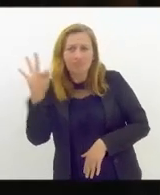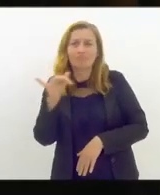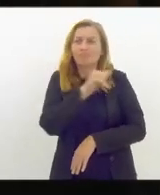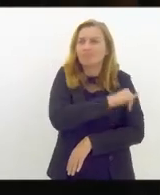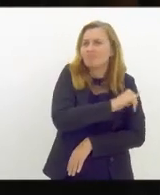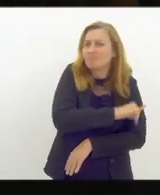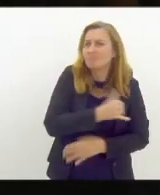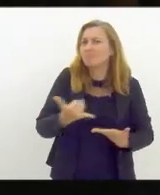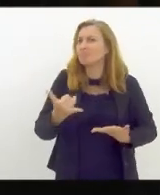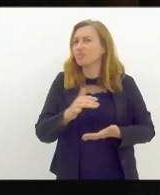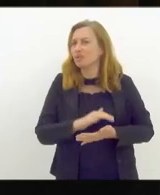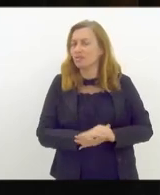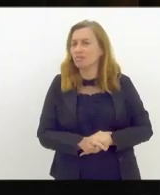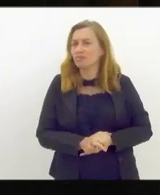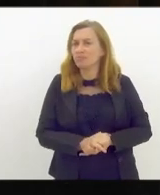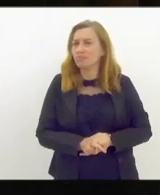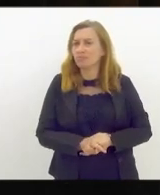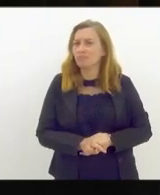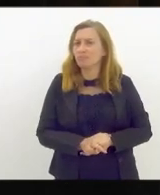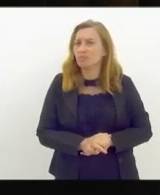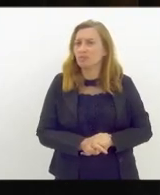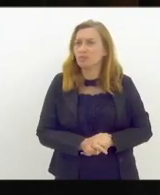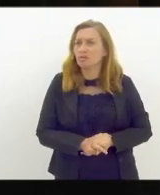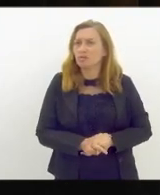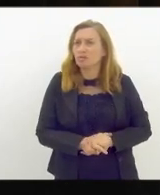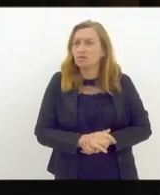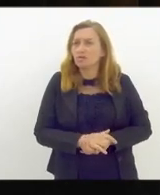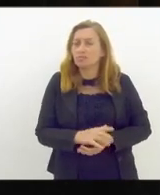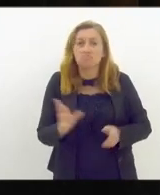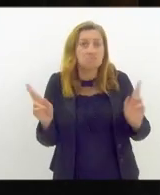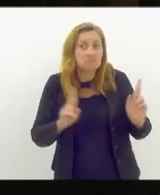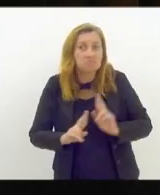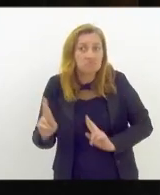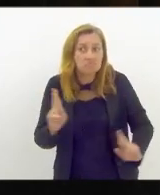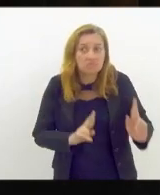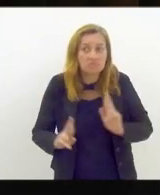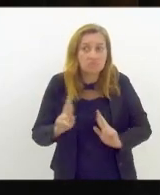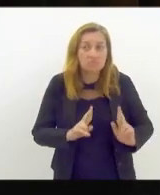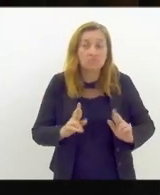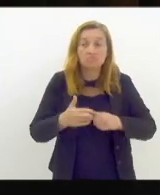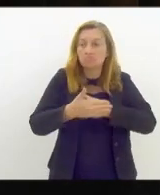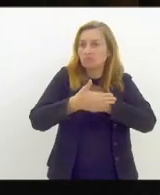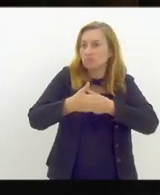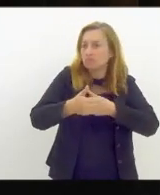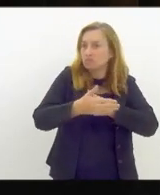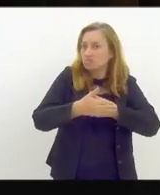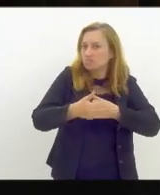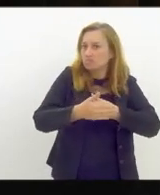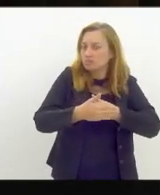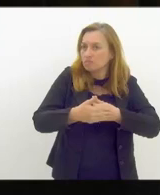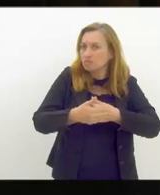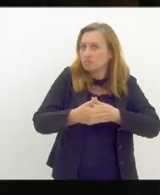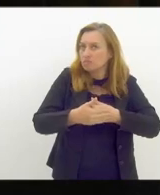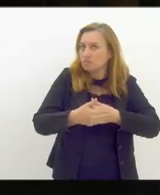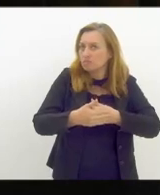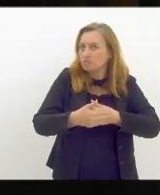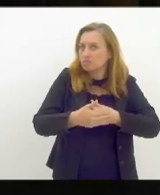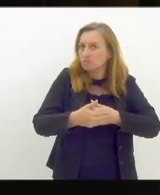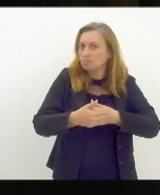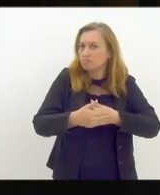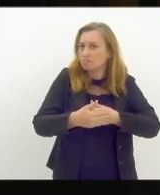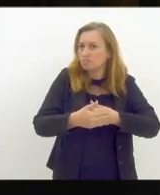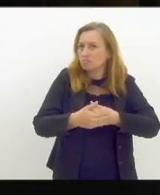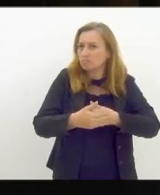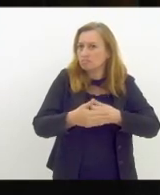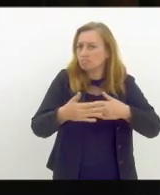uma universidade com a qual eu tenho uma relação de carinho, de afeto, mas também essa foi a universidade